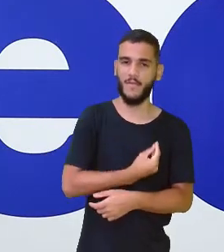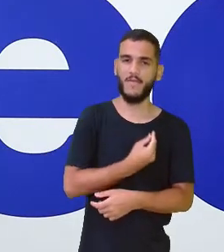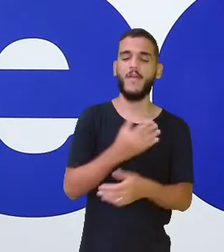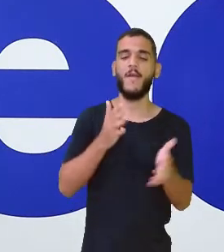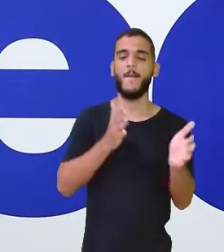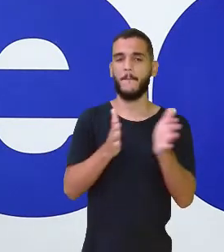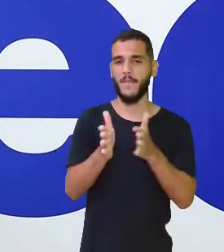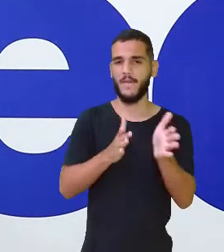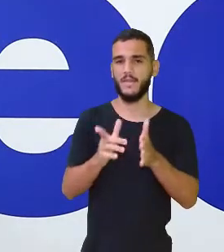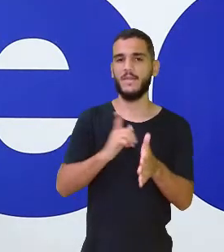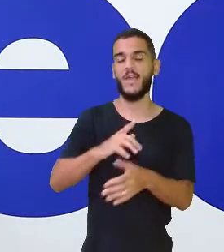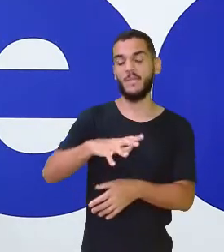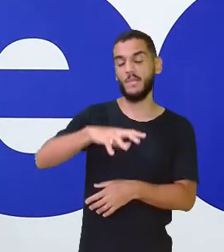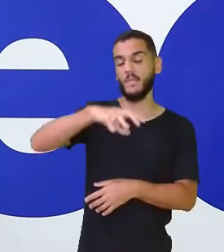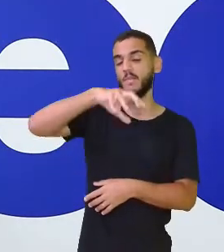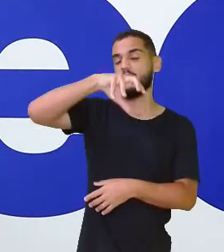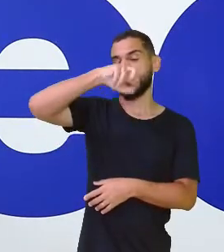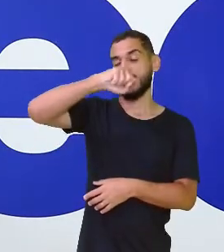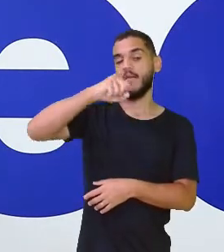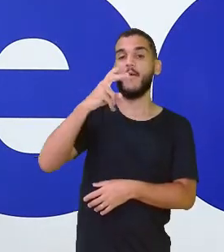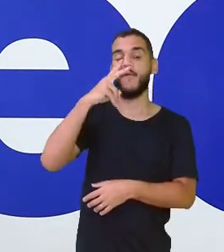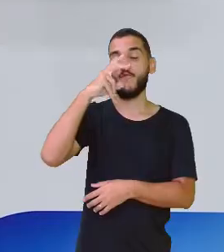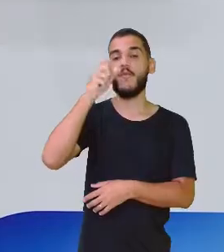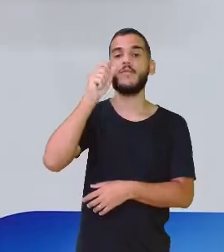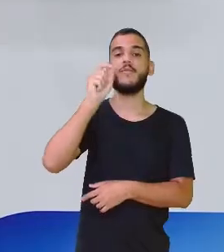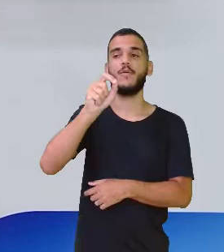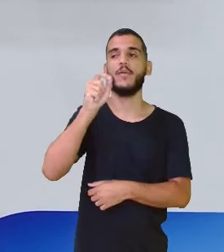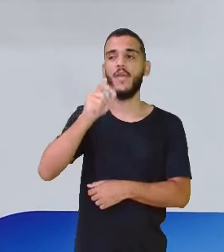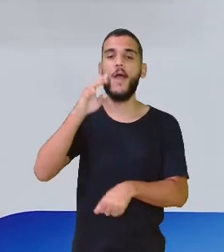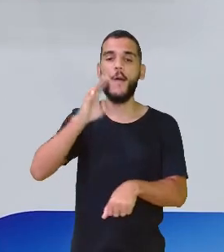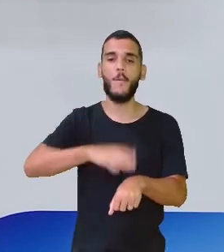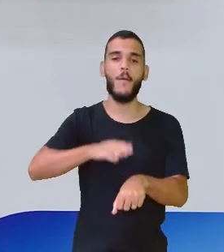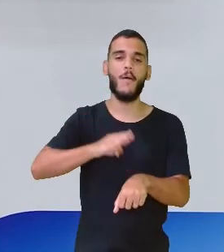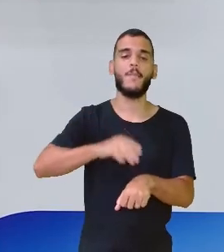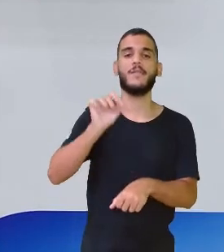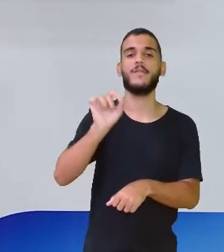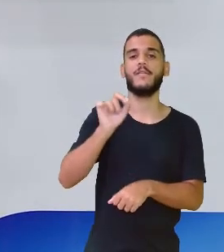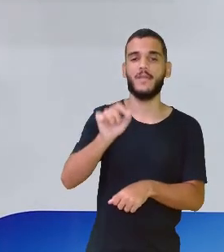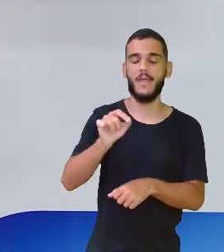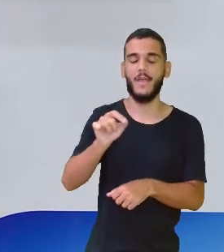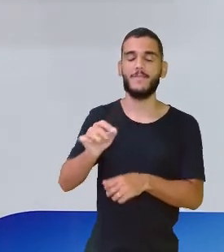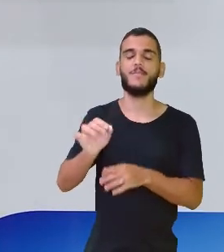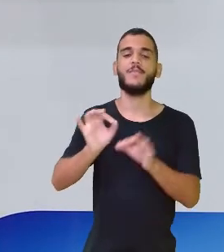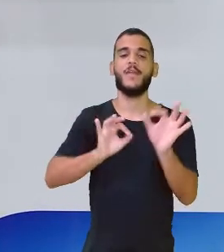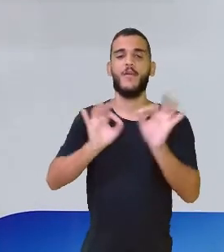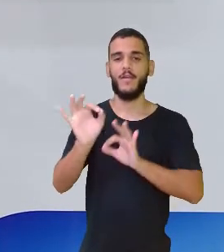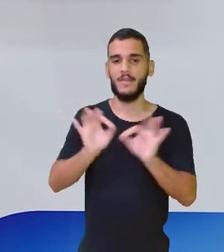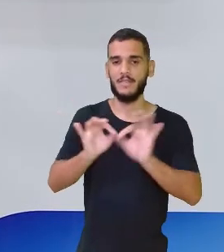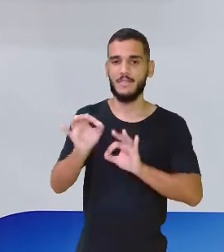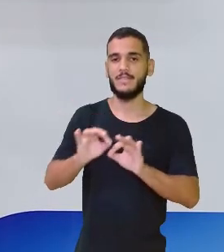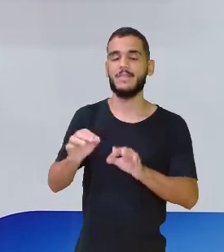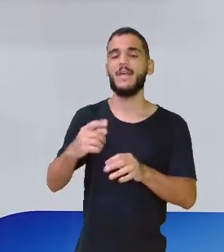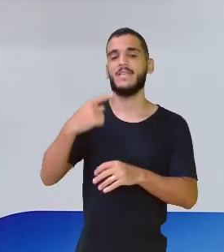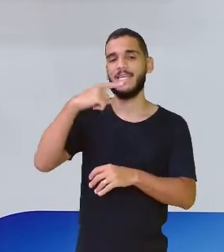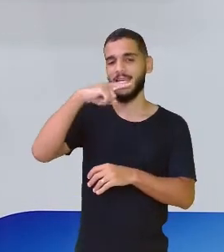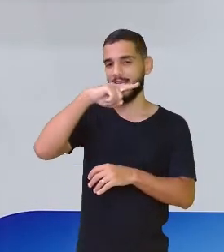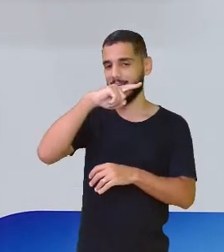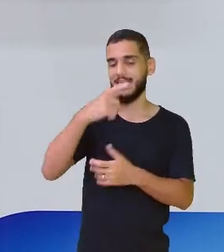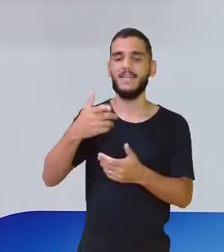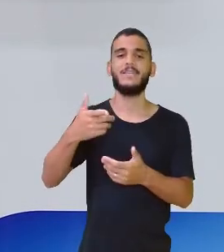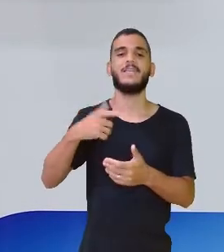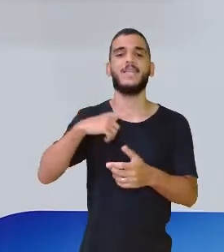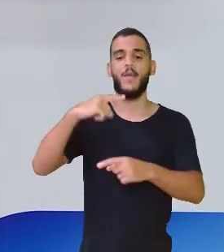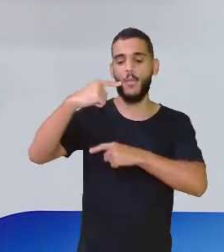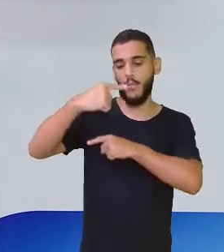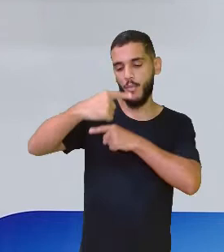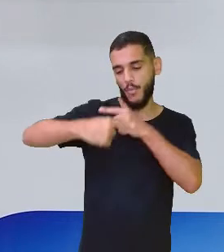época aquele cheiro bem forte. Porque é o momento onde eles estão colhendo a cana e colocando ela, né, para moer. Isso.